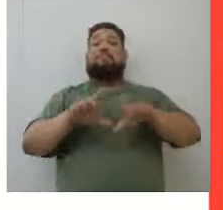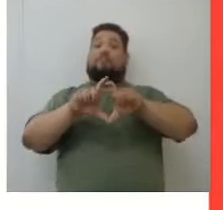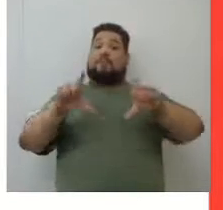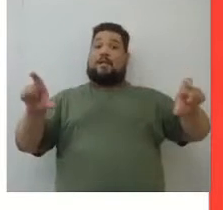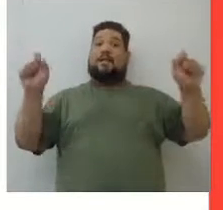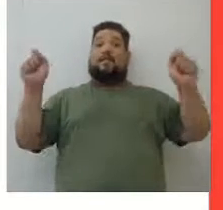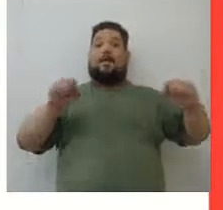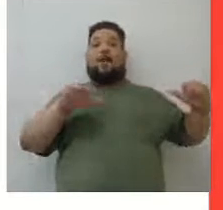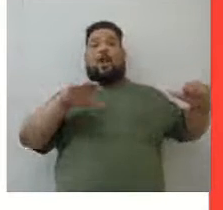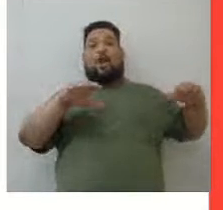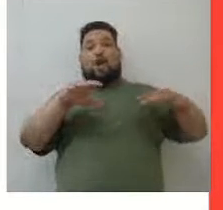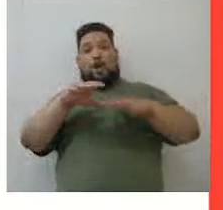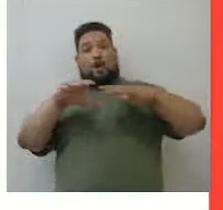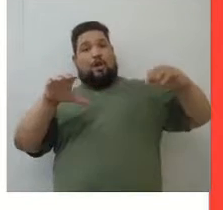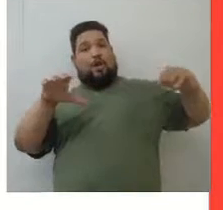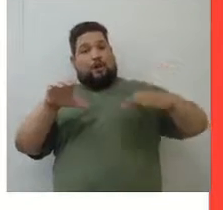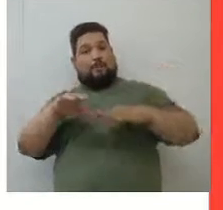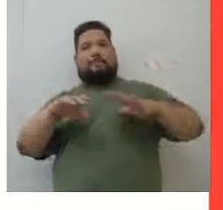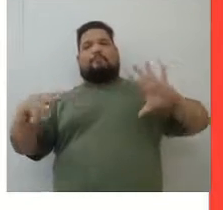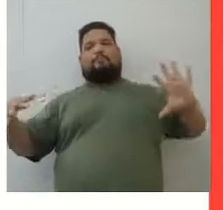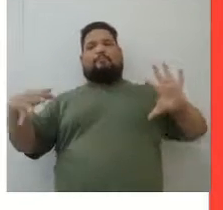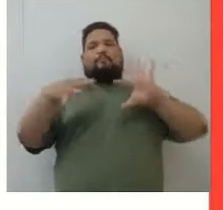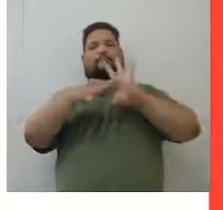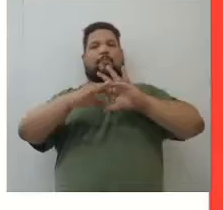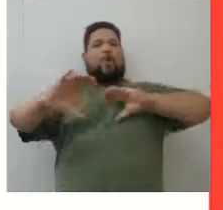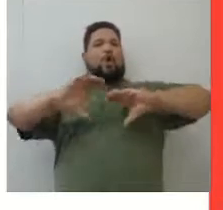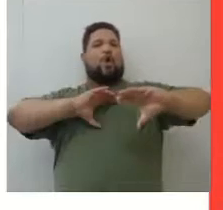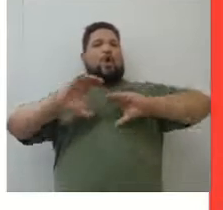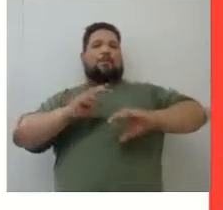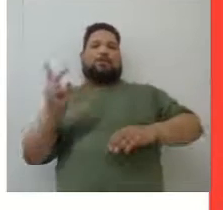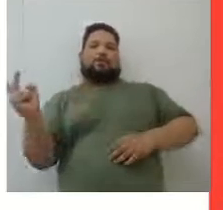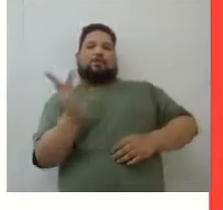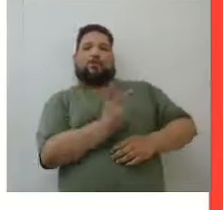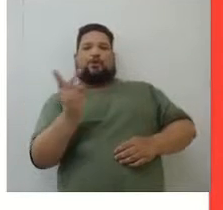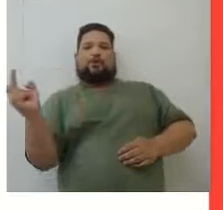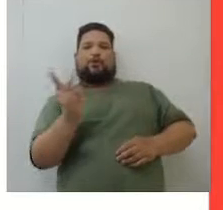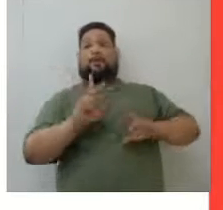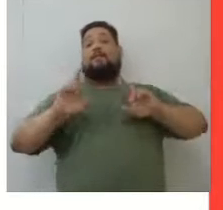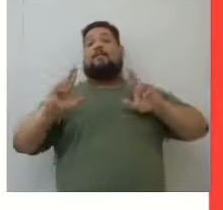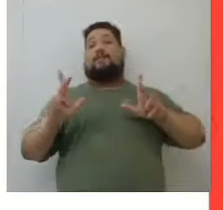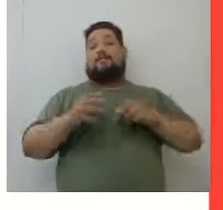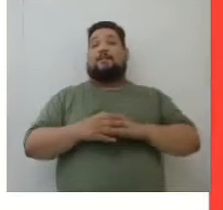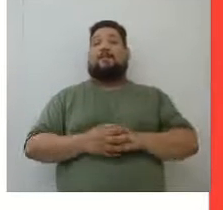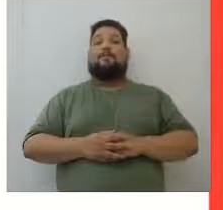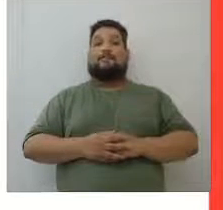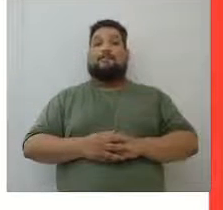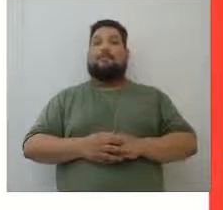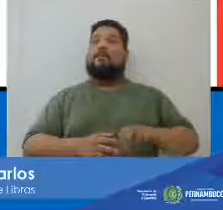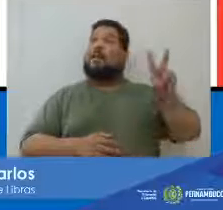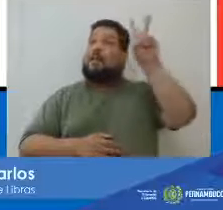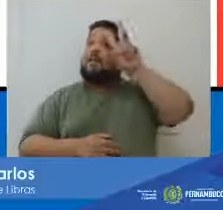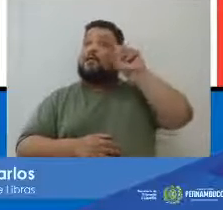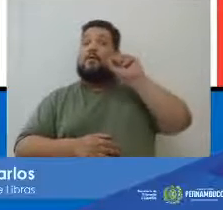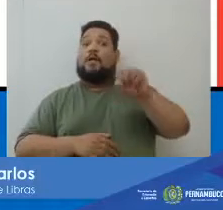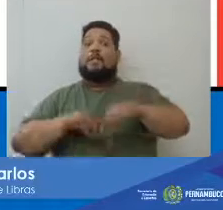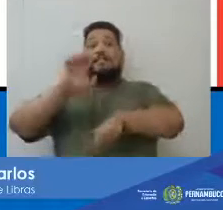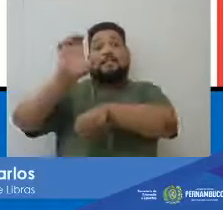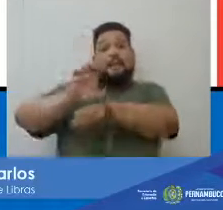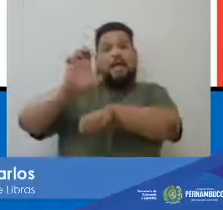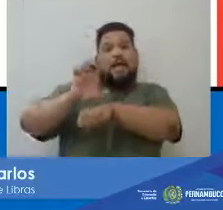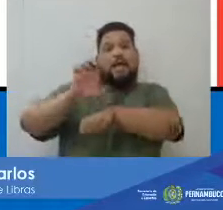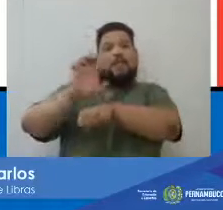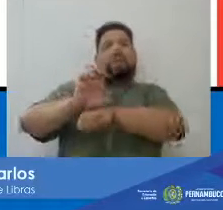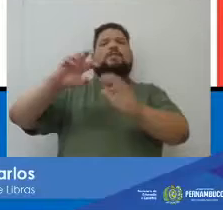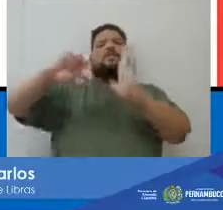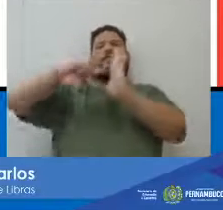um sistema de interação, de comunicação entre estados diferentes, né? Lembrem-se, quando eu falo estados, eu estou